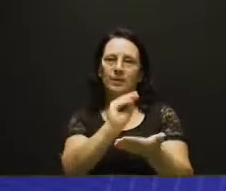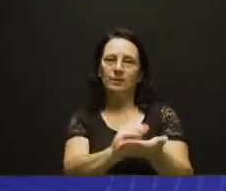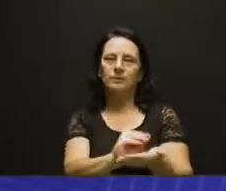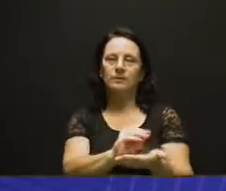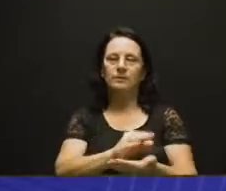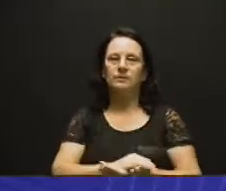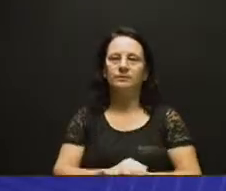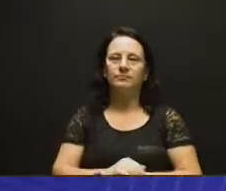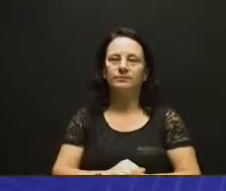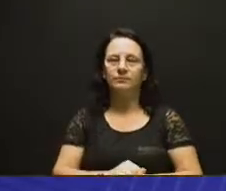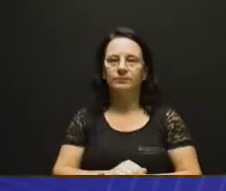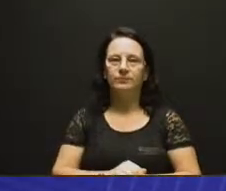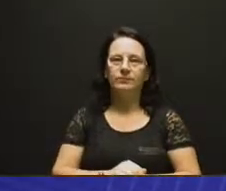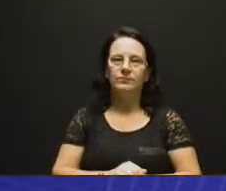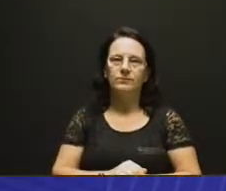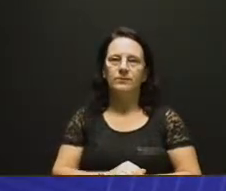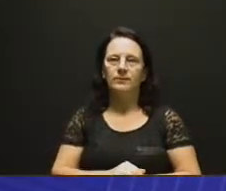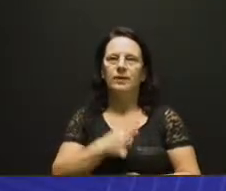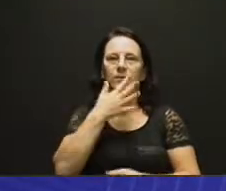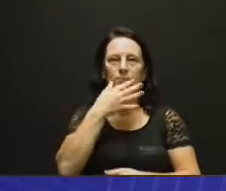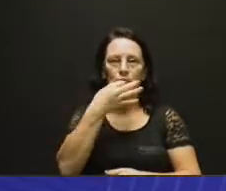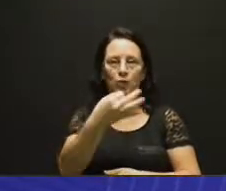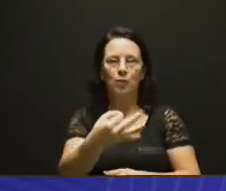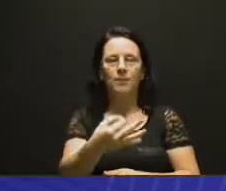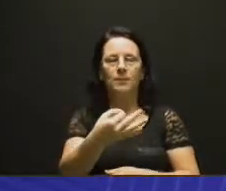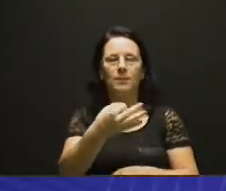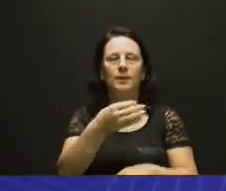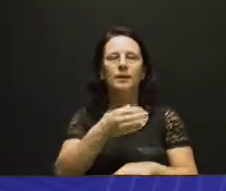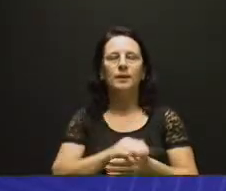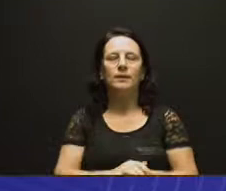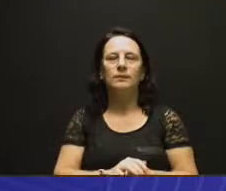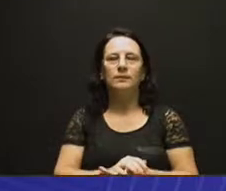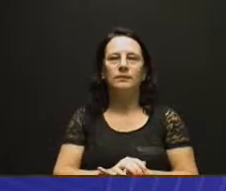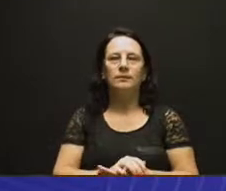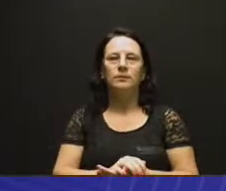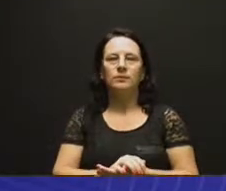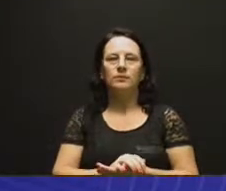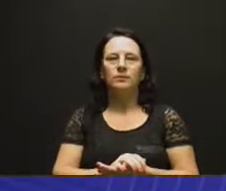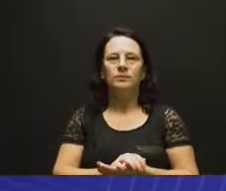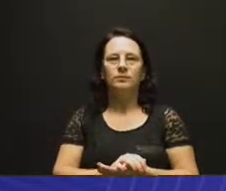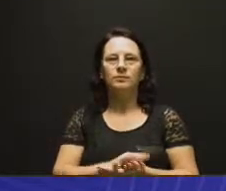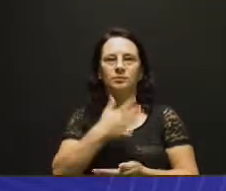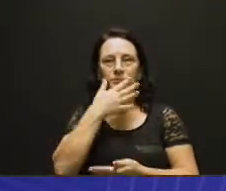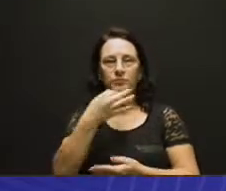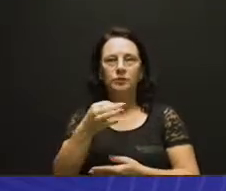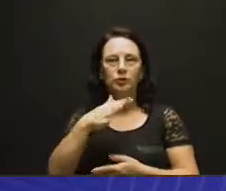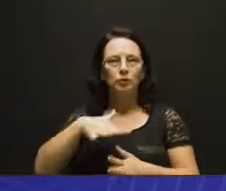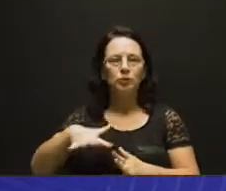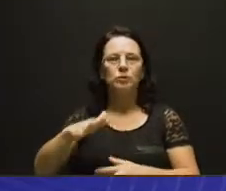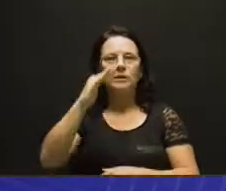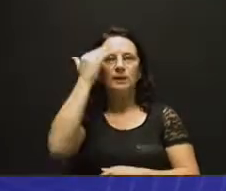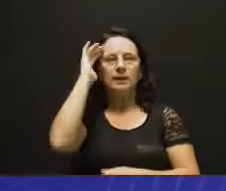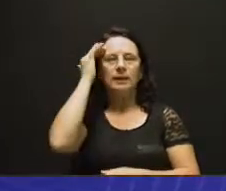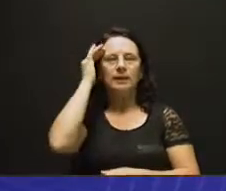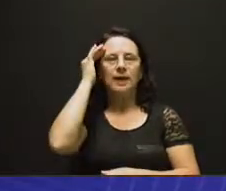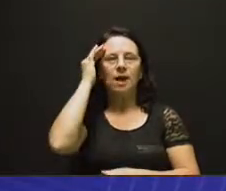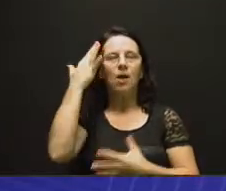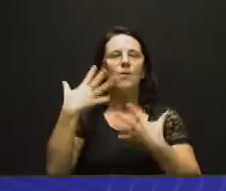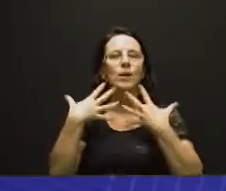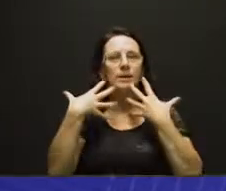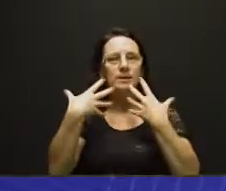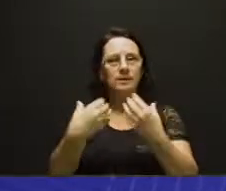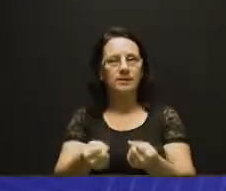um conceito é pra fazer parte como um todo mesmo compreender aceitar como parte